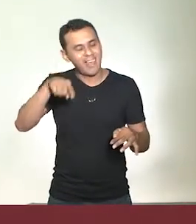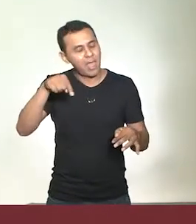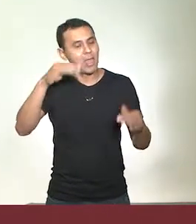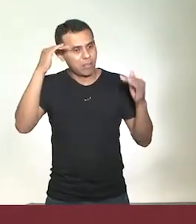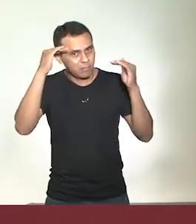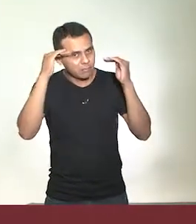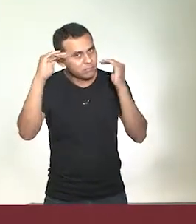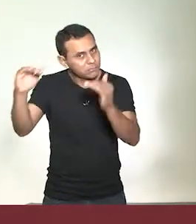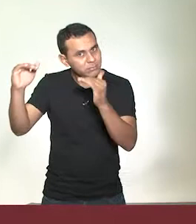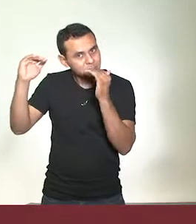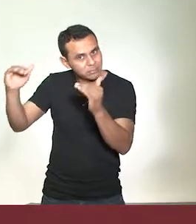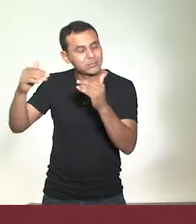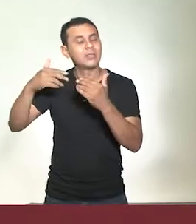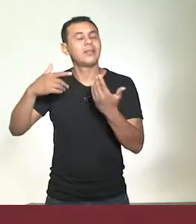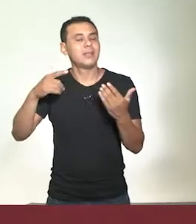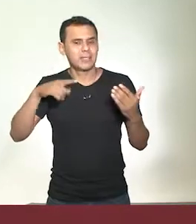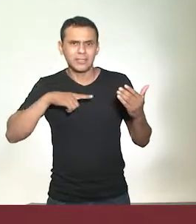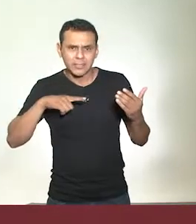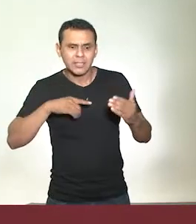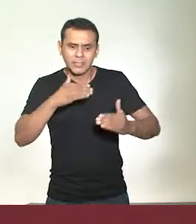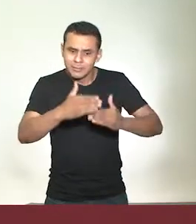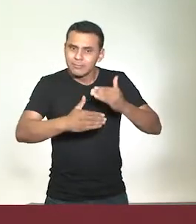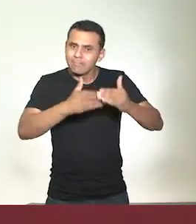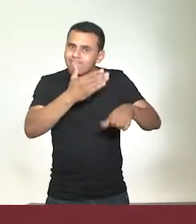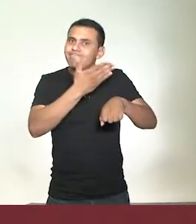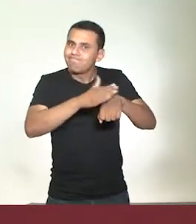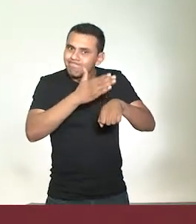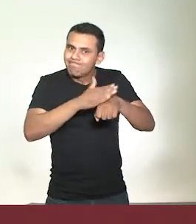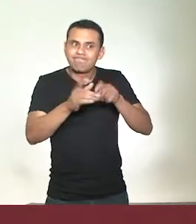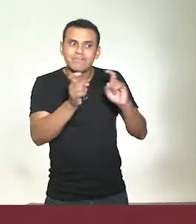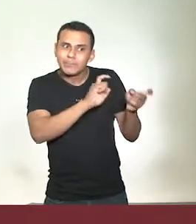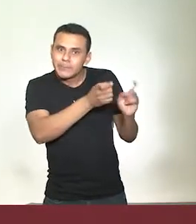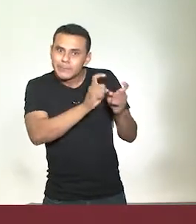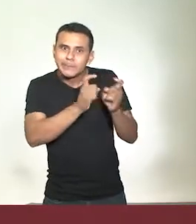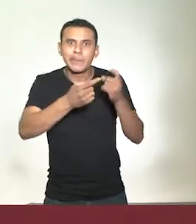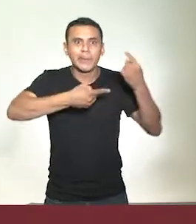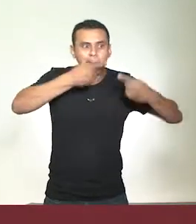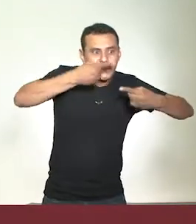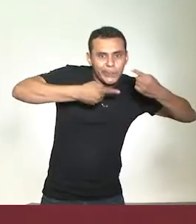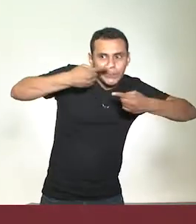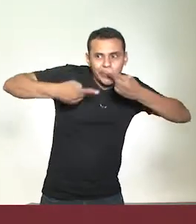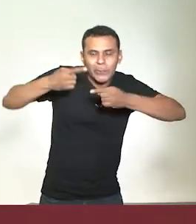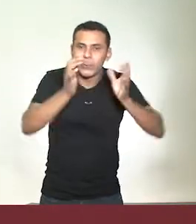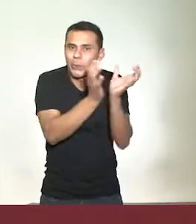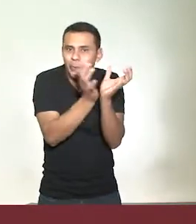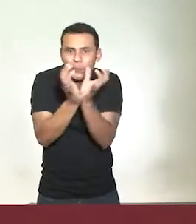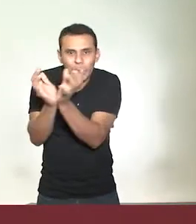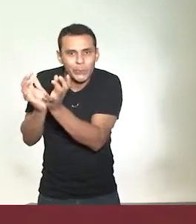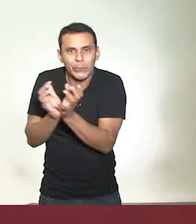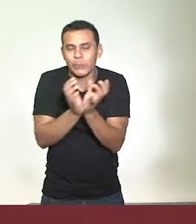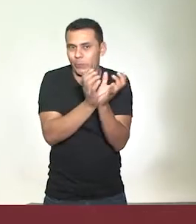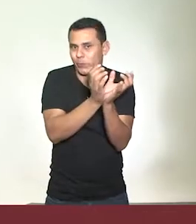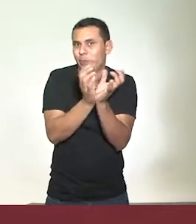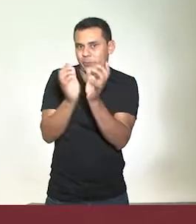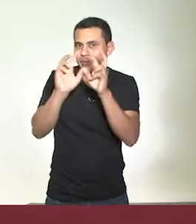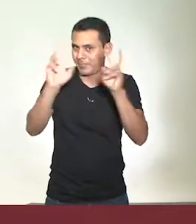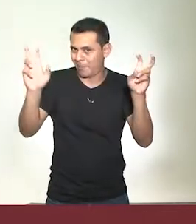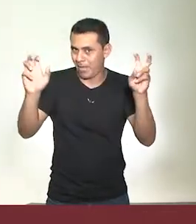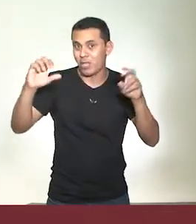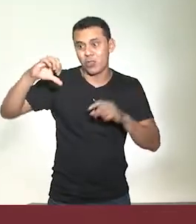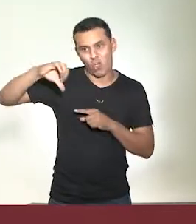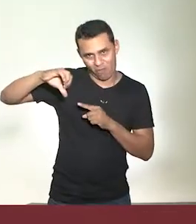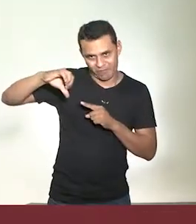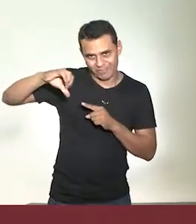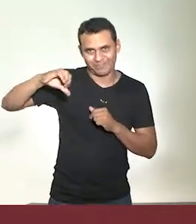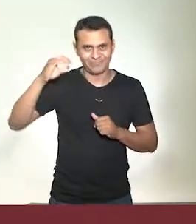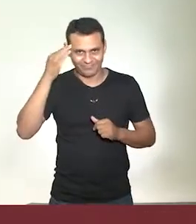as tratativas na que vão ser discutidas nos grupos temáticos né nos grupos nove grupos temáticos